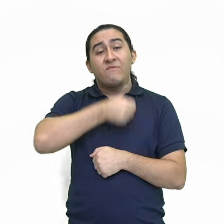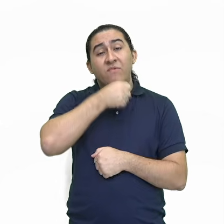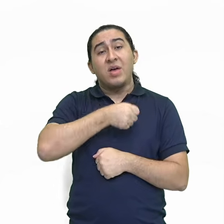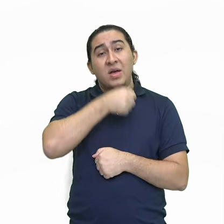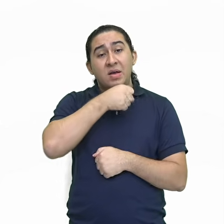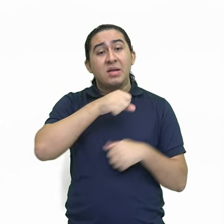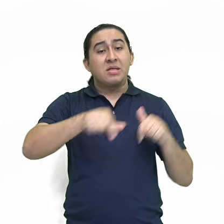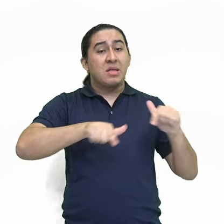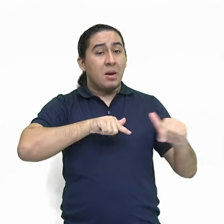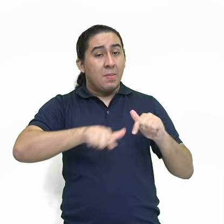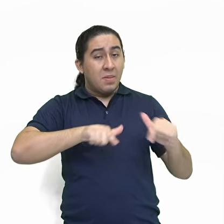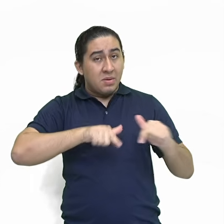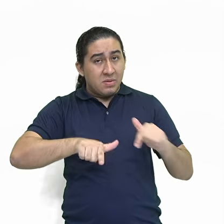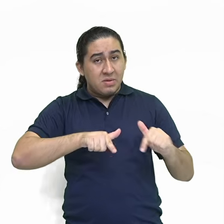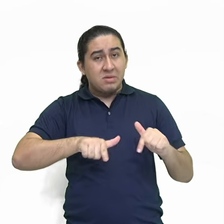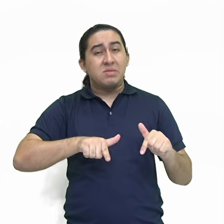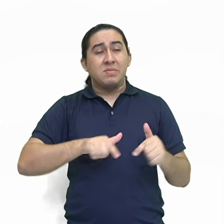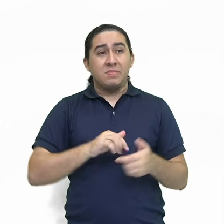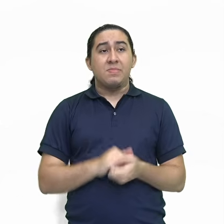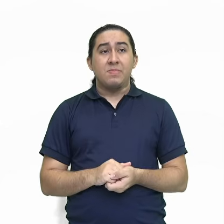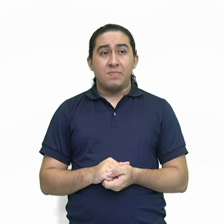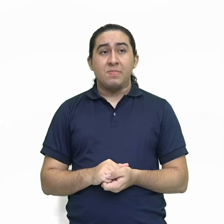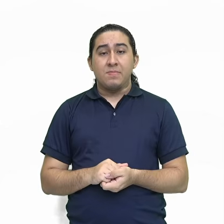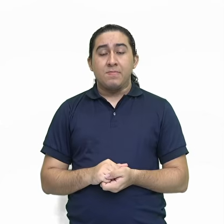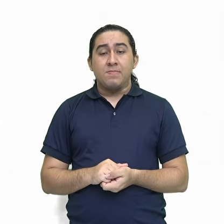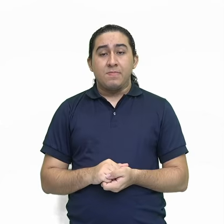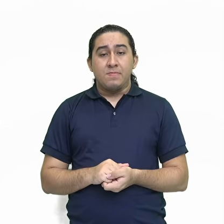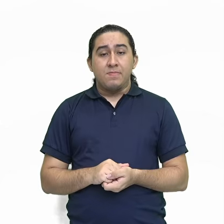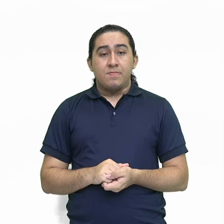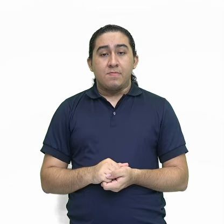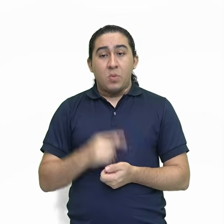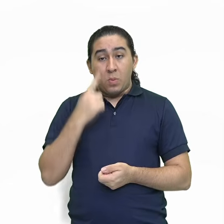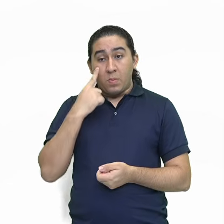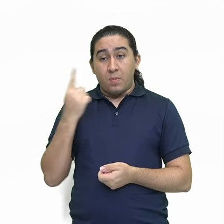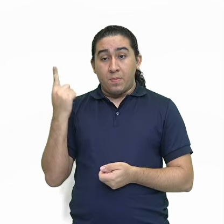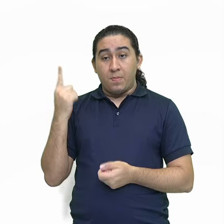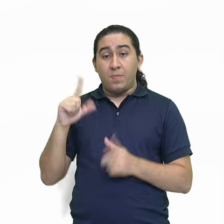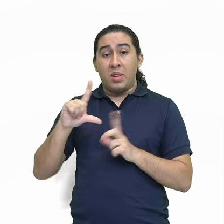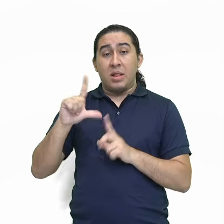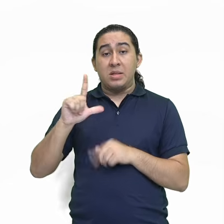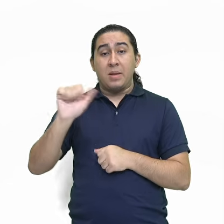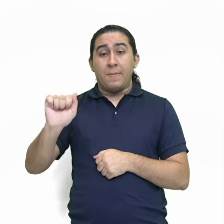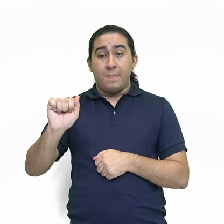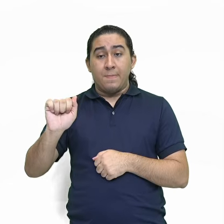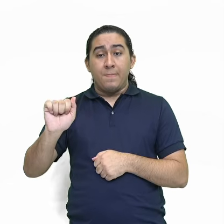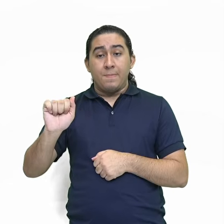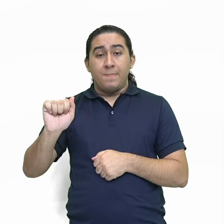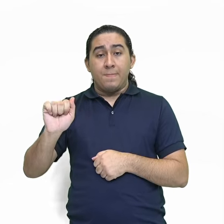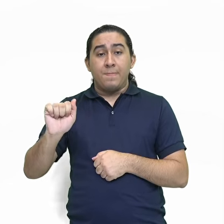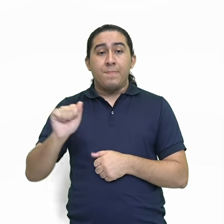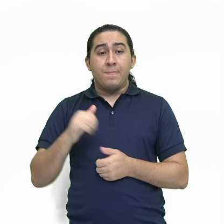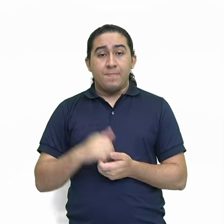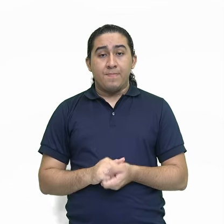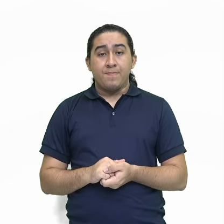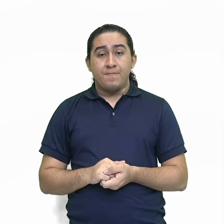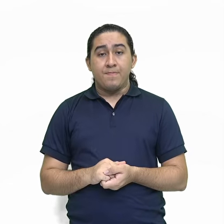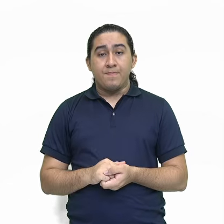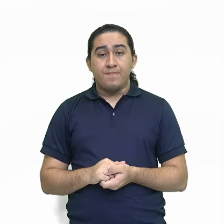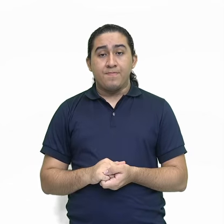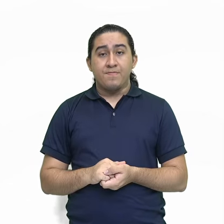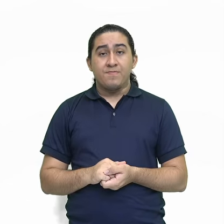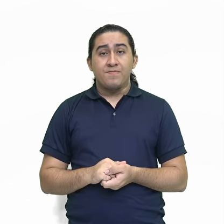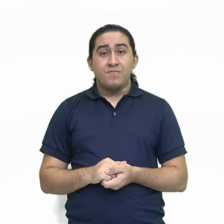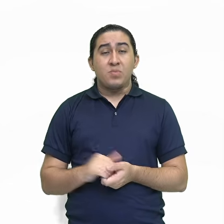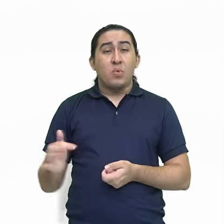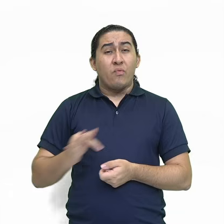é trabalhosa. Ó, mocidade preguiçosa, na velhice as pessoas vão ter